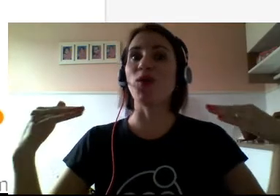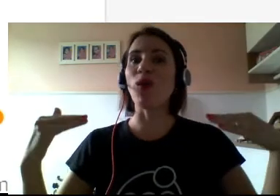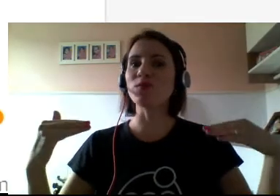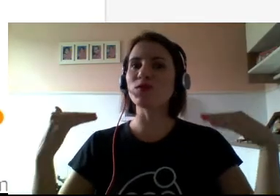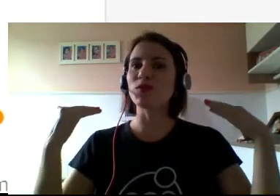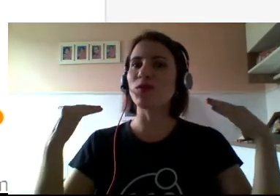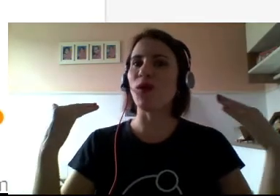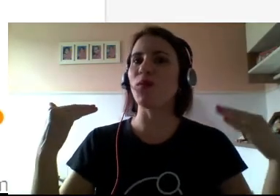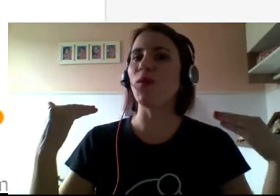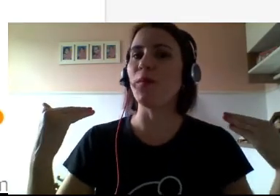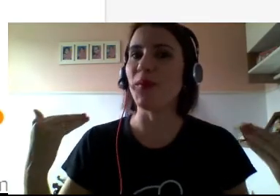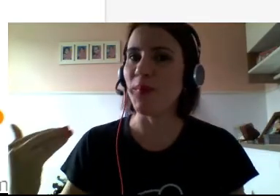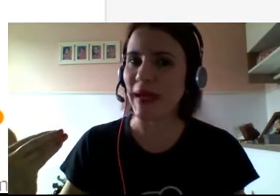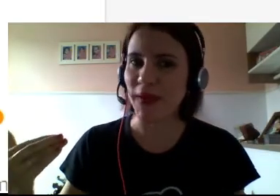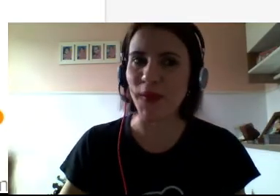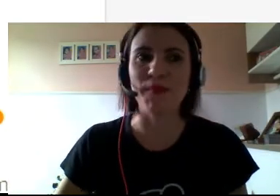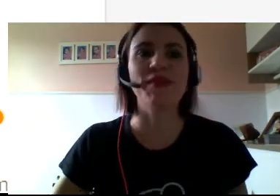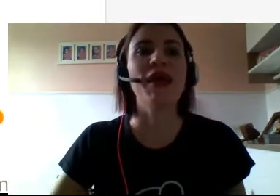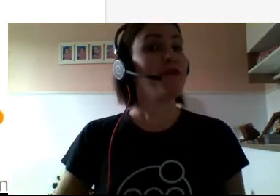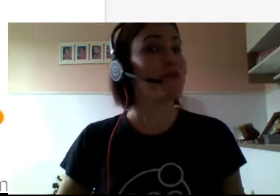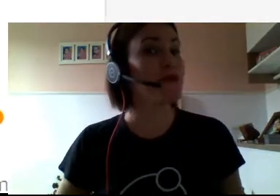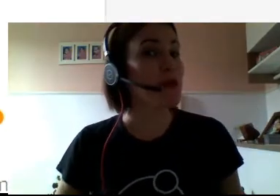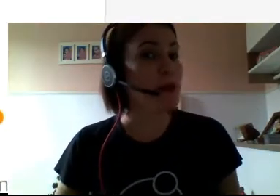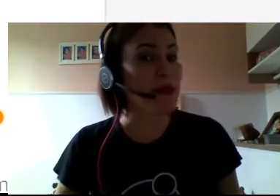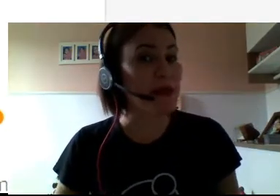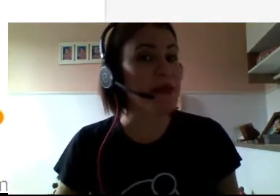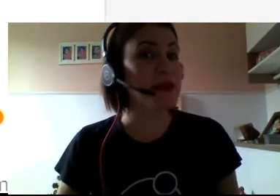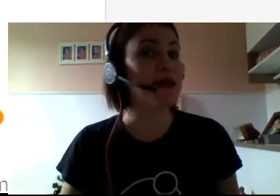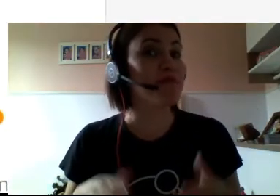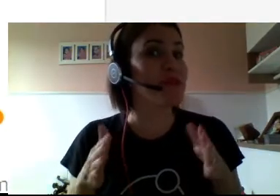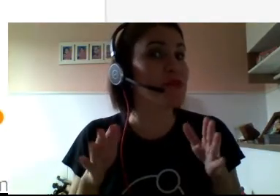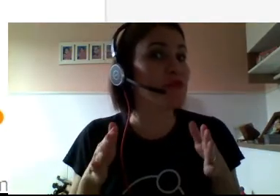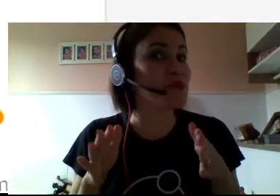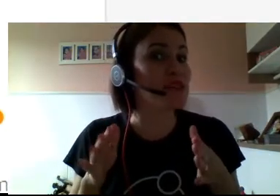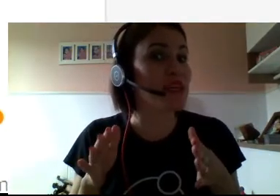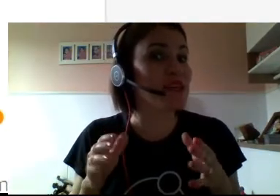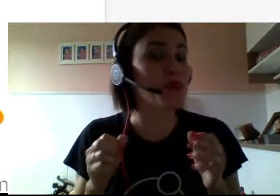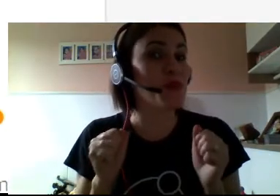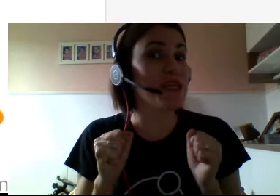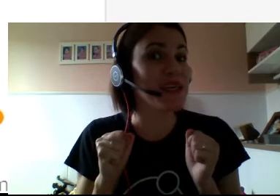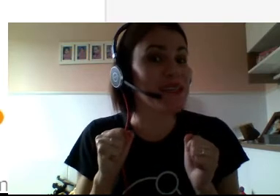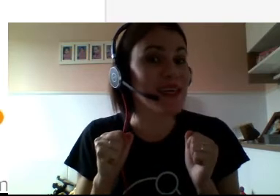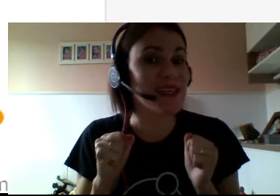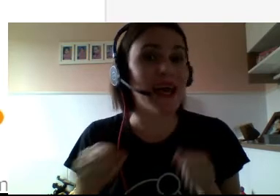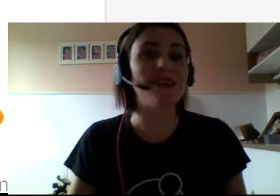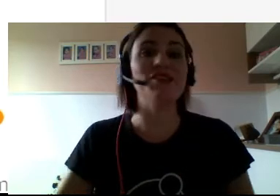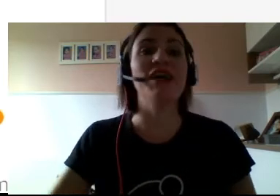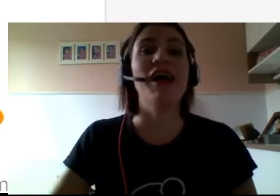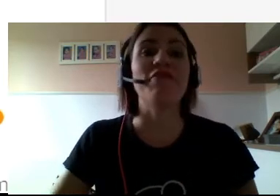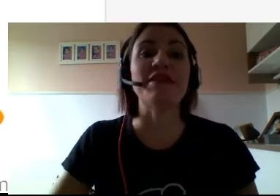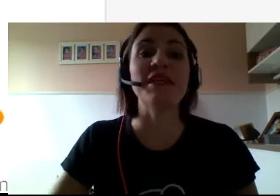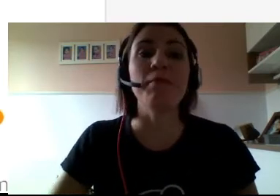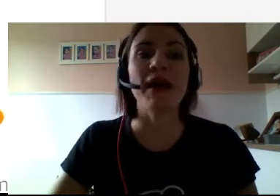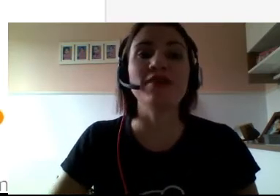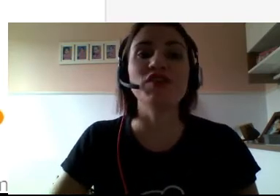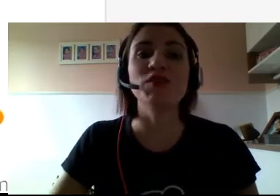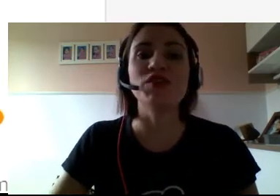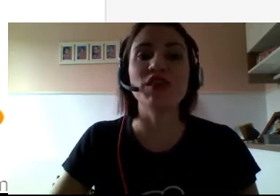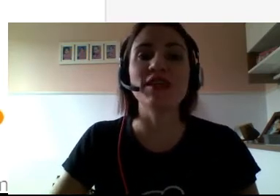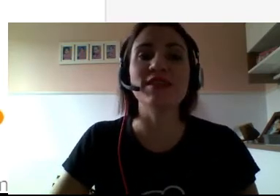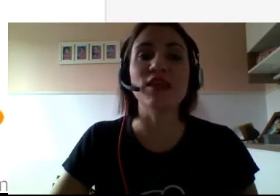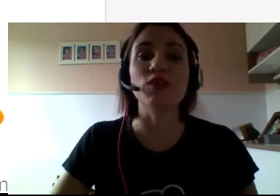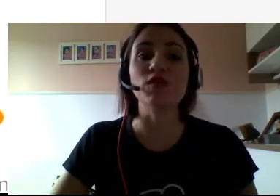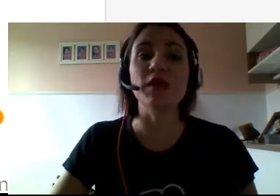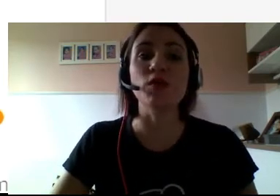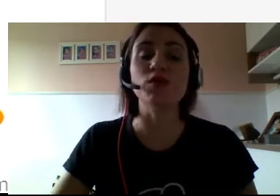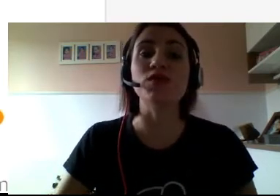O Encontro com o público frio na barriga nervosismo e ansiedade fazem